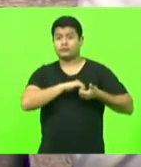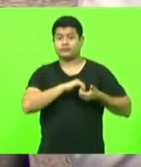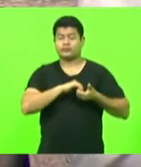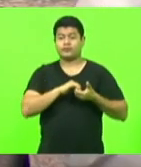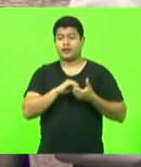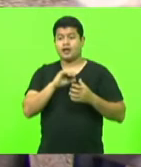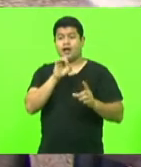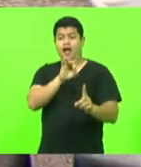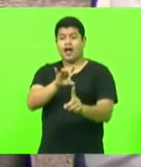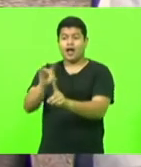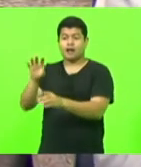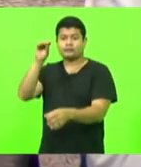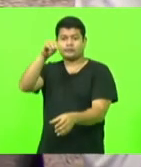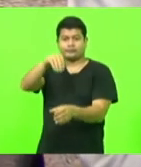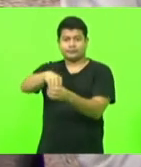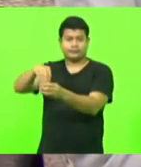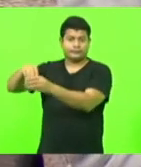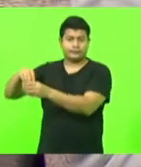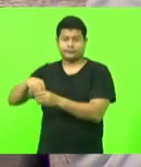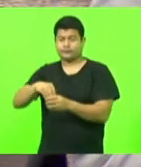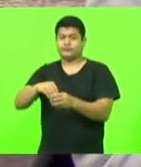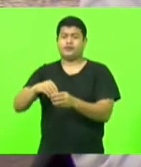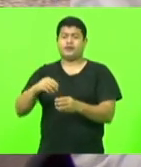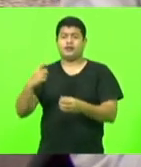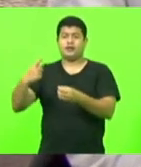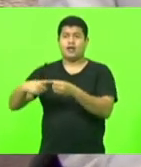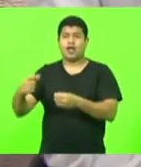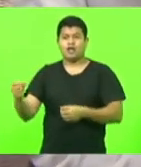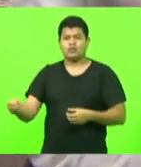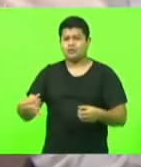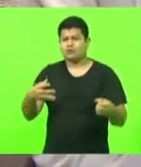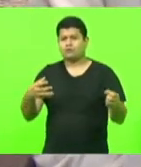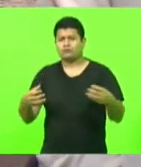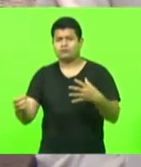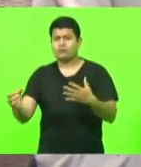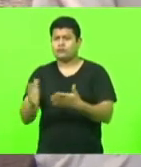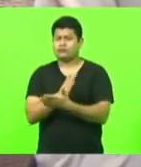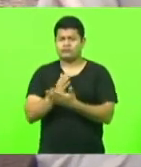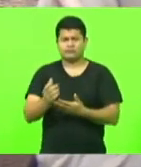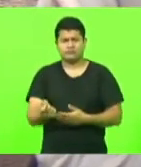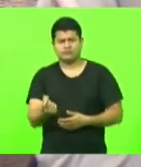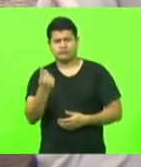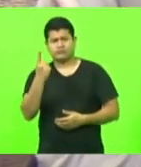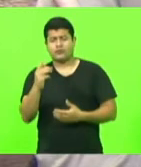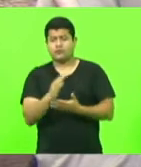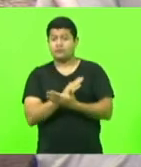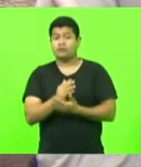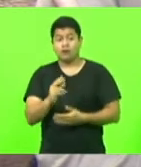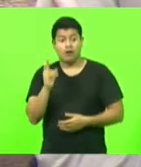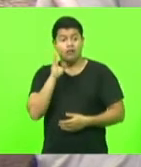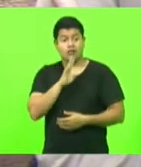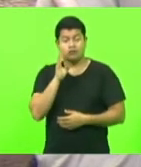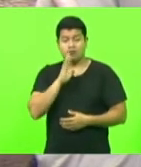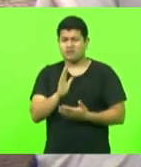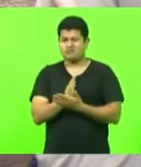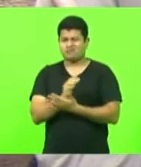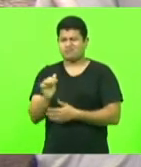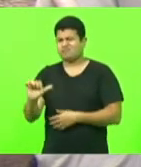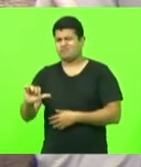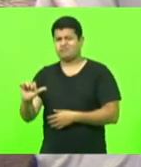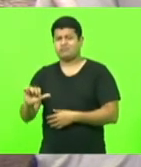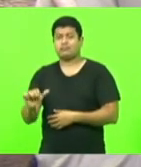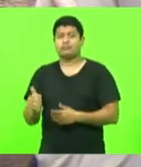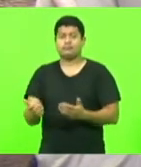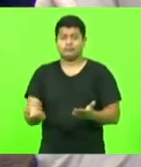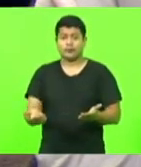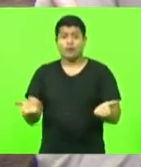municípios, era uma novidade, era um negócio assim meio estranho, alguns davam valor, outros não davam valor, e hoje